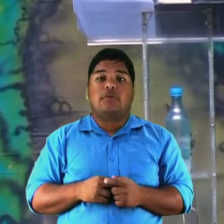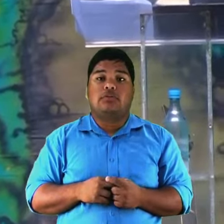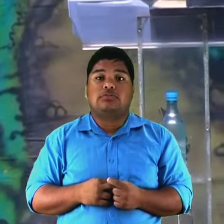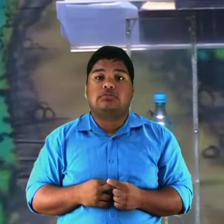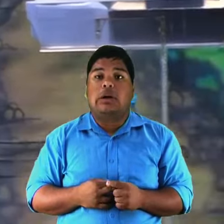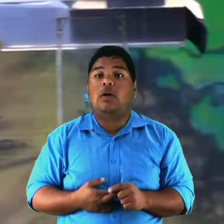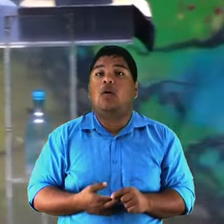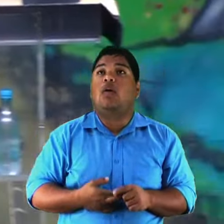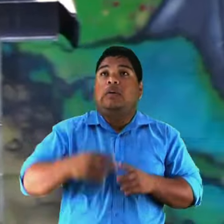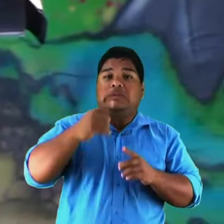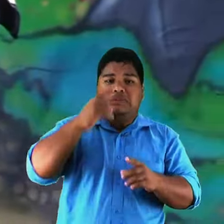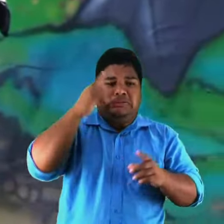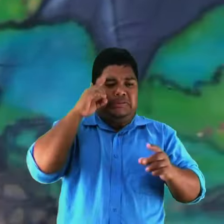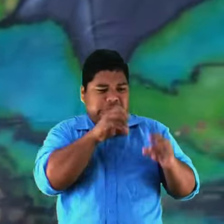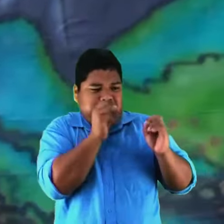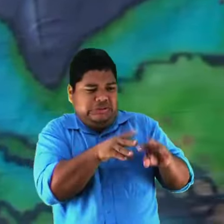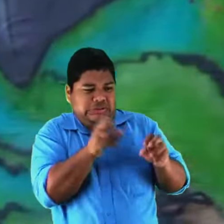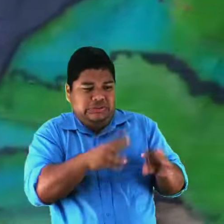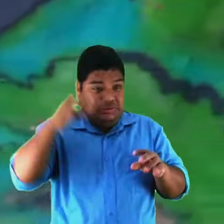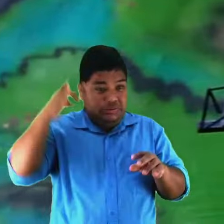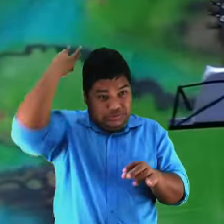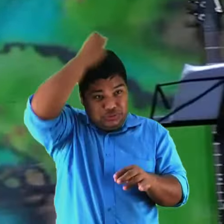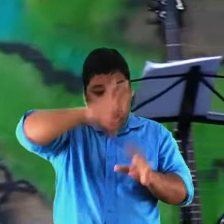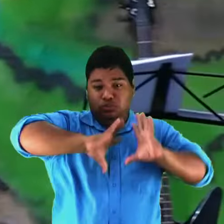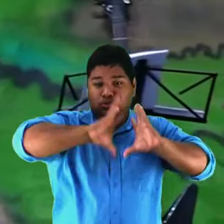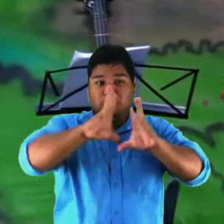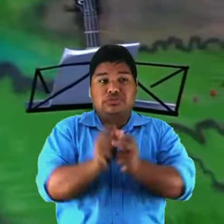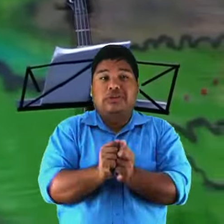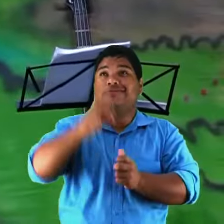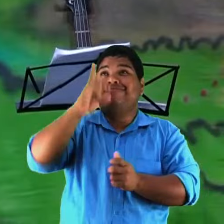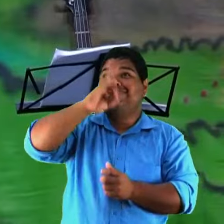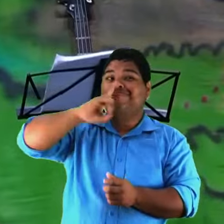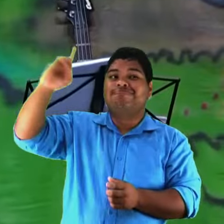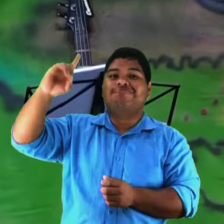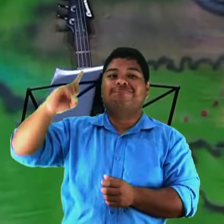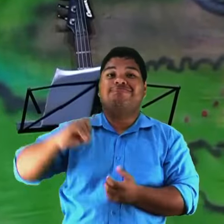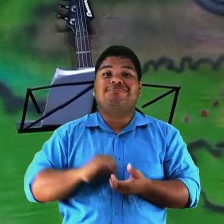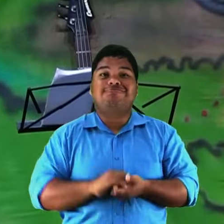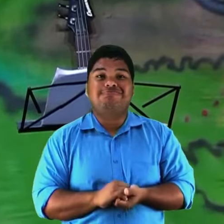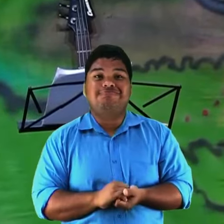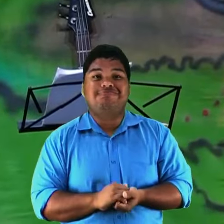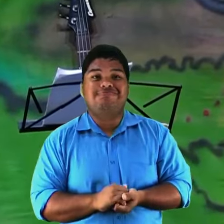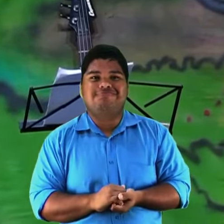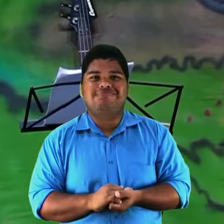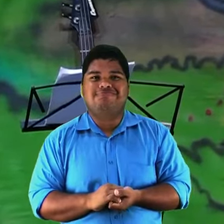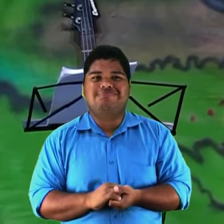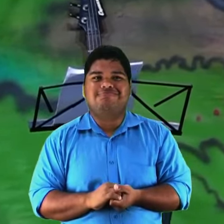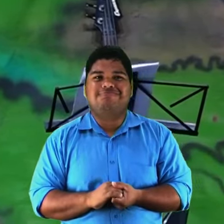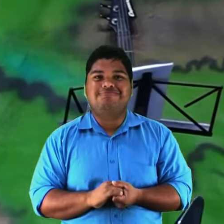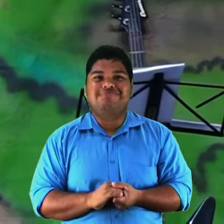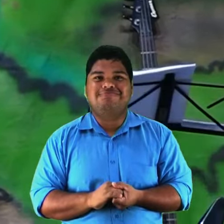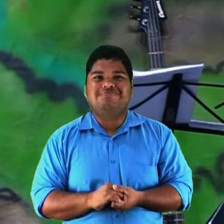do Espírito Santo, tudo que fala sobre Deus, tudo que fala sobre escatologia, seria por assuntos.